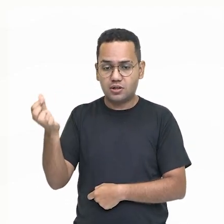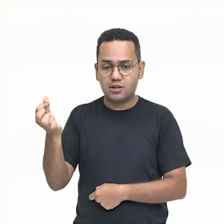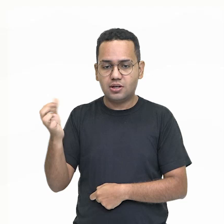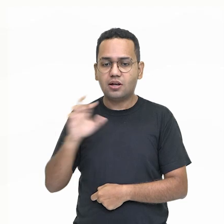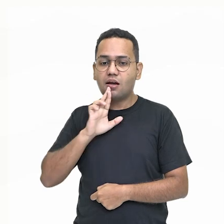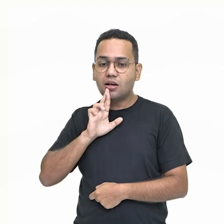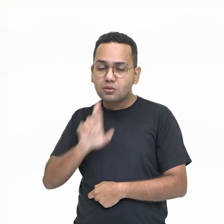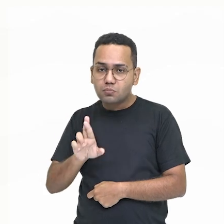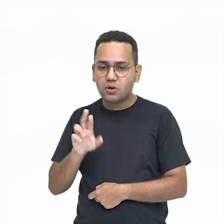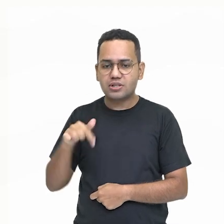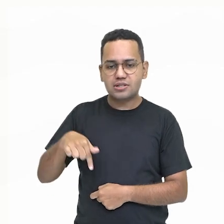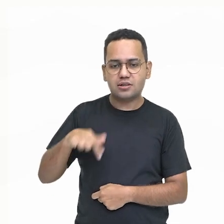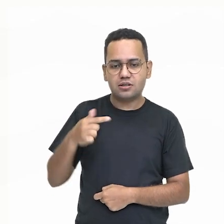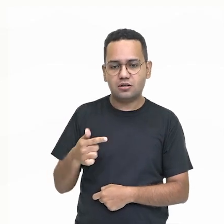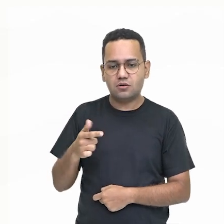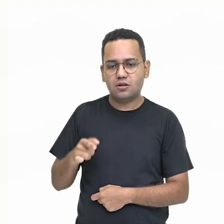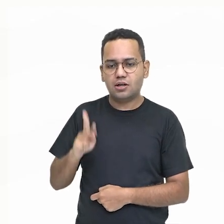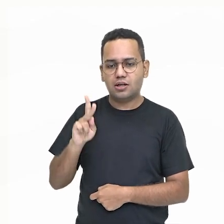72